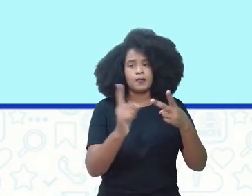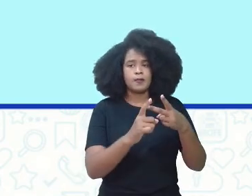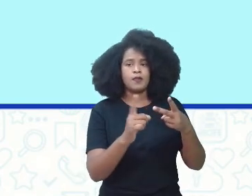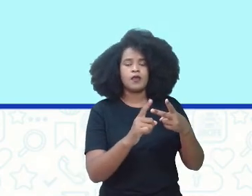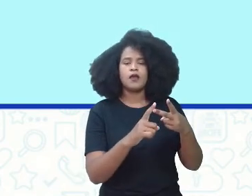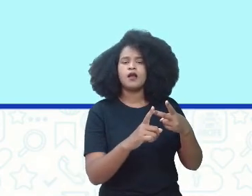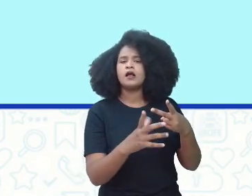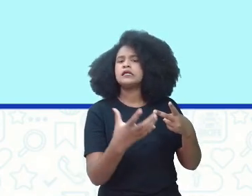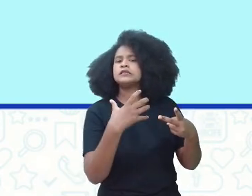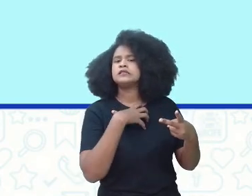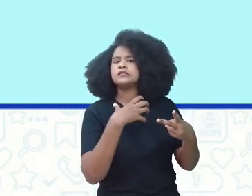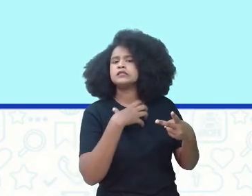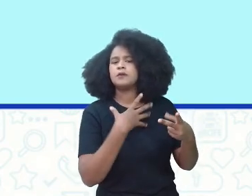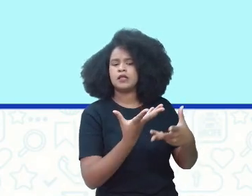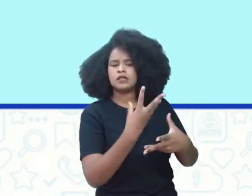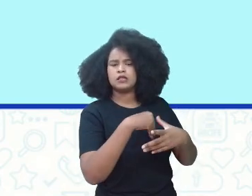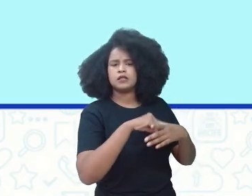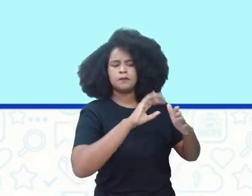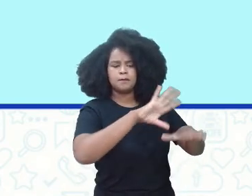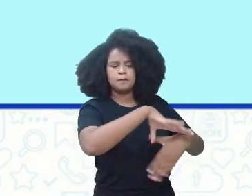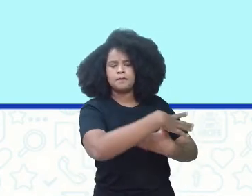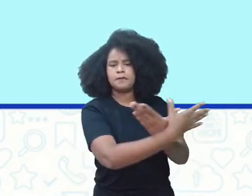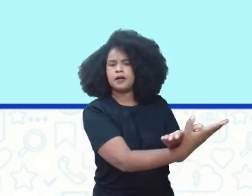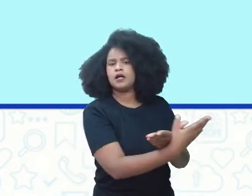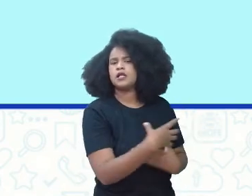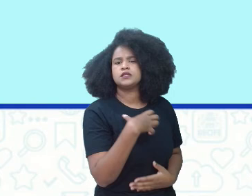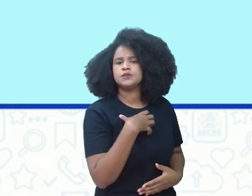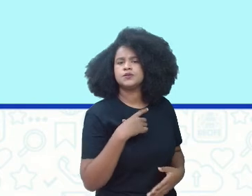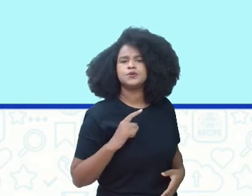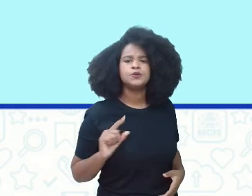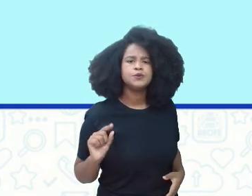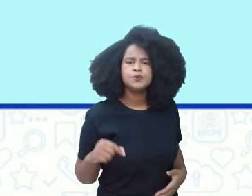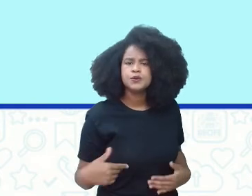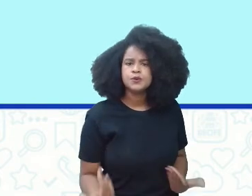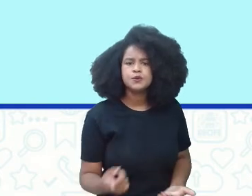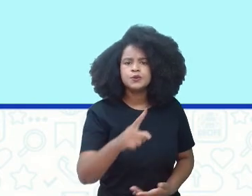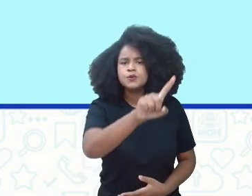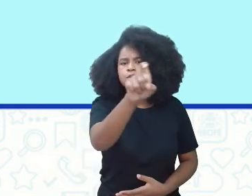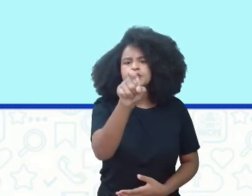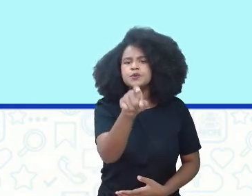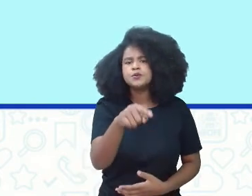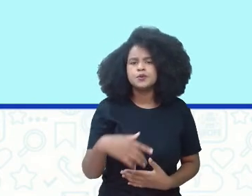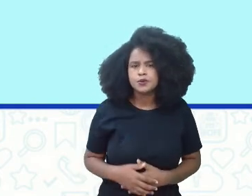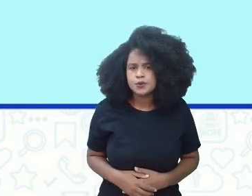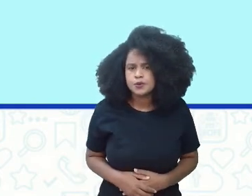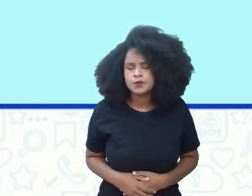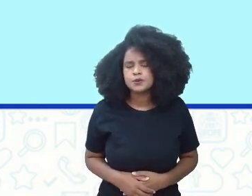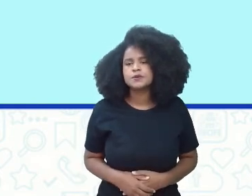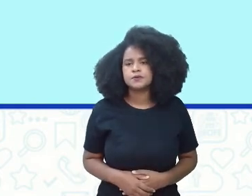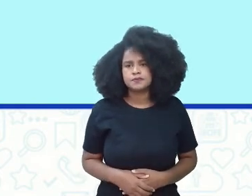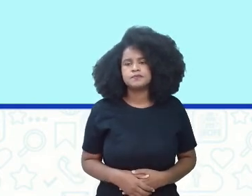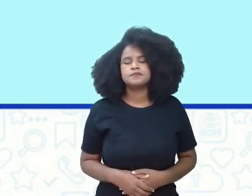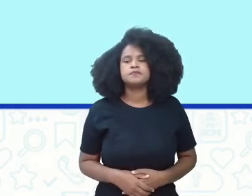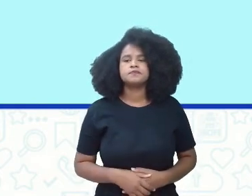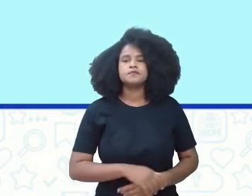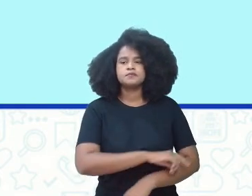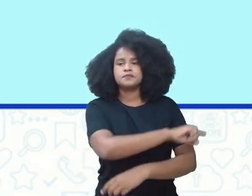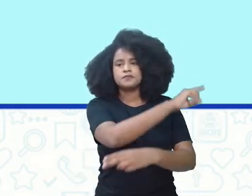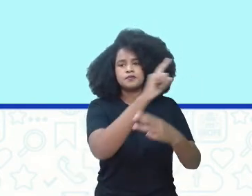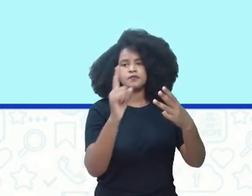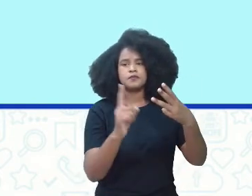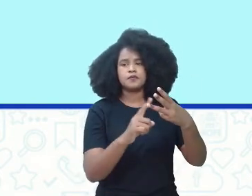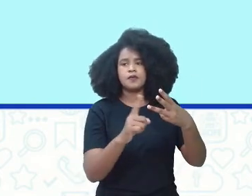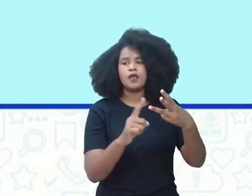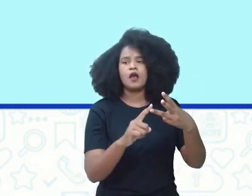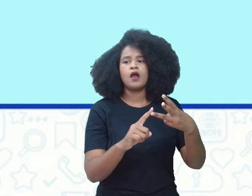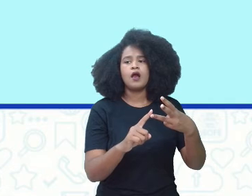sentimento invadiu o coração da baleia? Qual o sentimento que tomou o coração da baleia? O